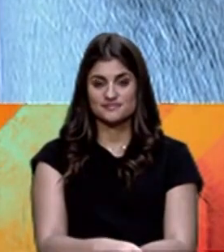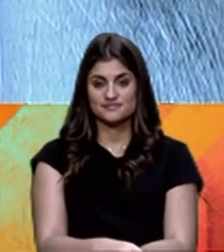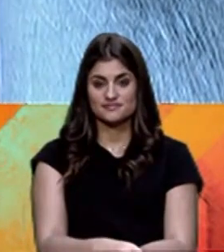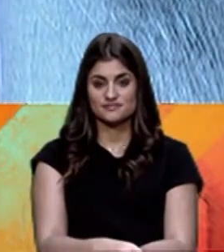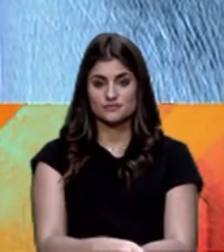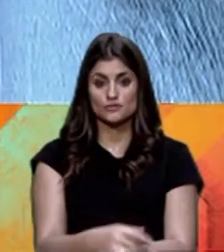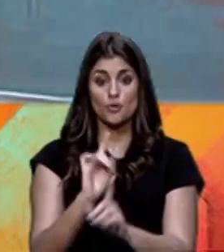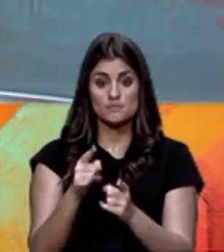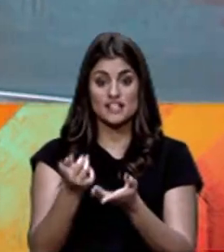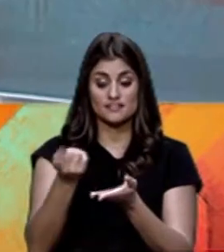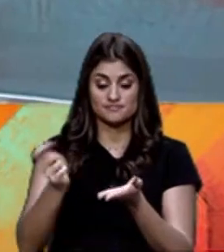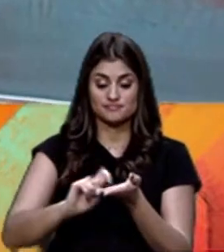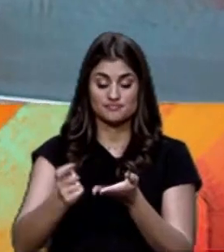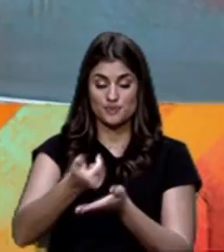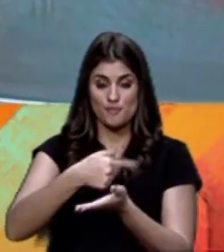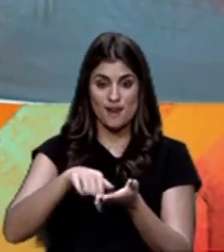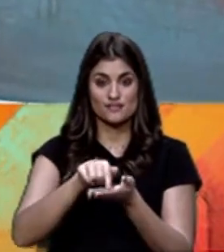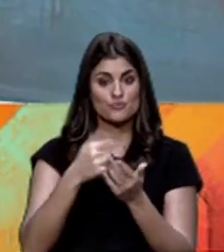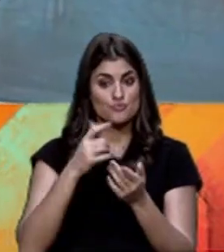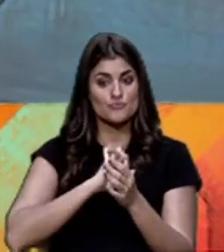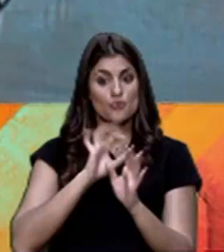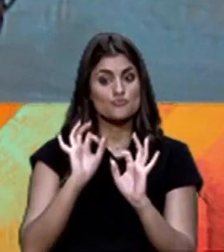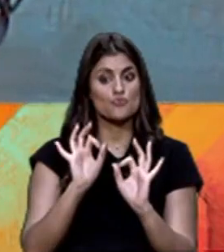Vou começar a servir o meu, que já está.